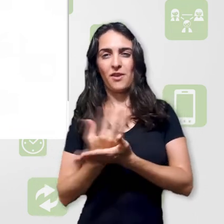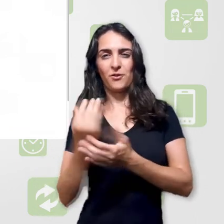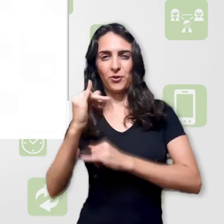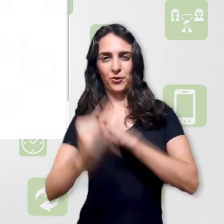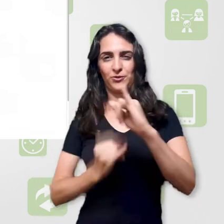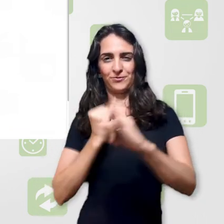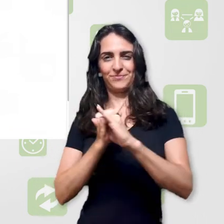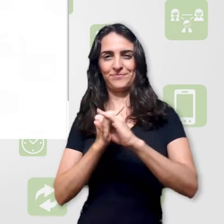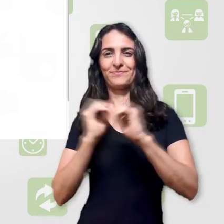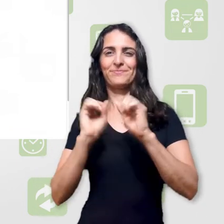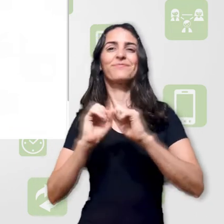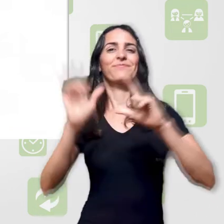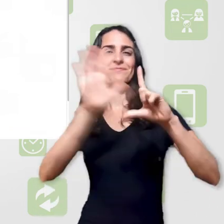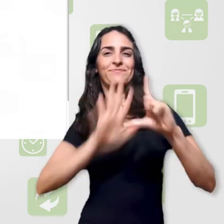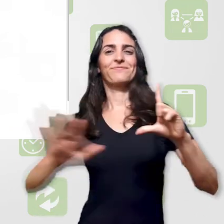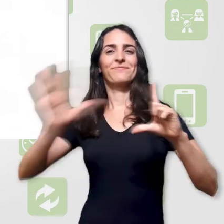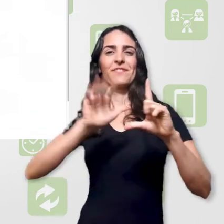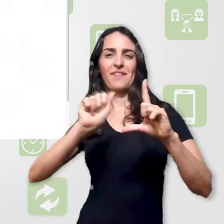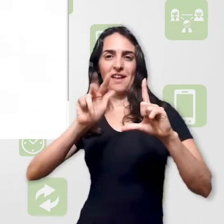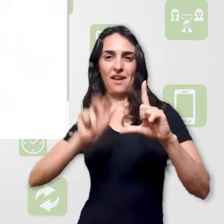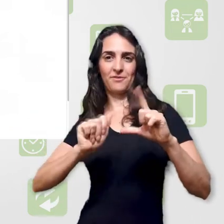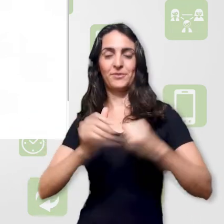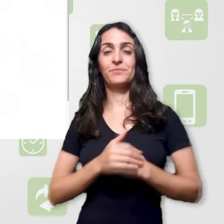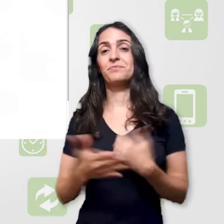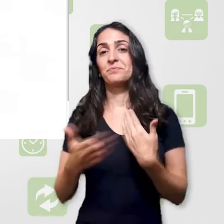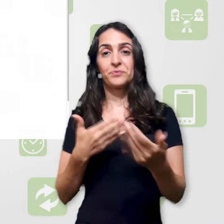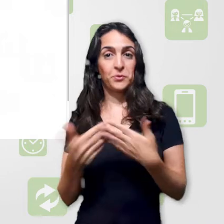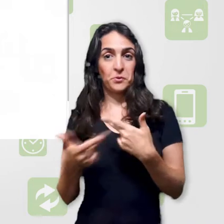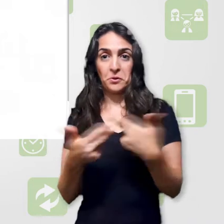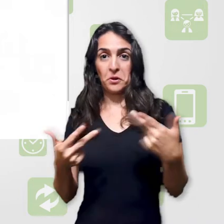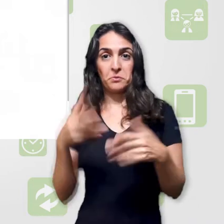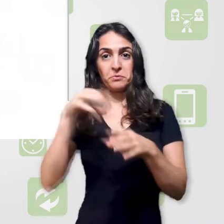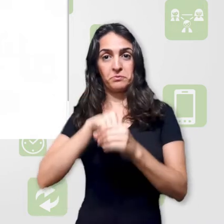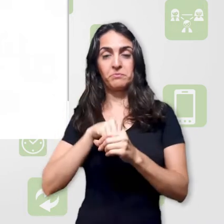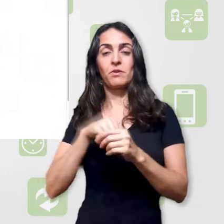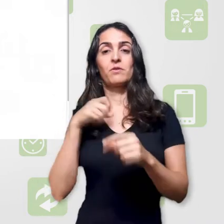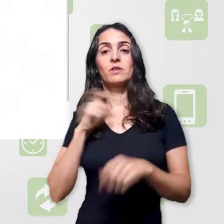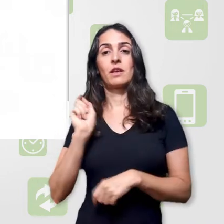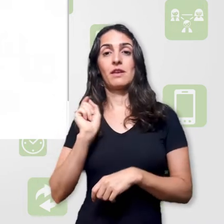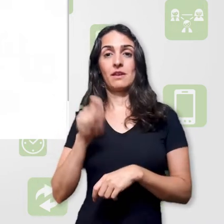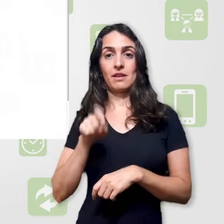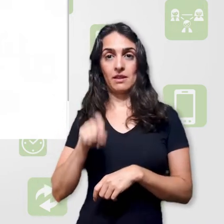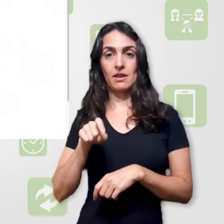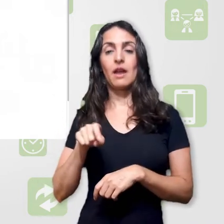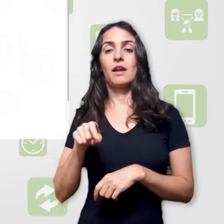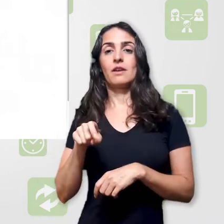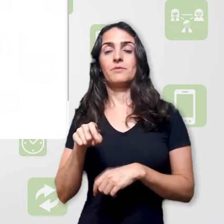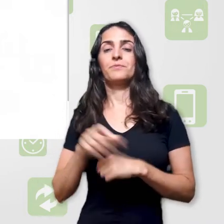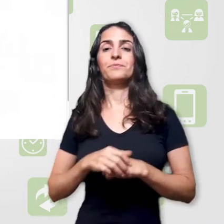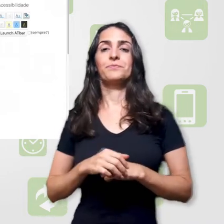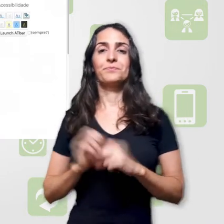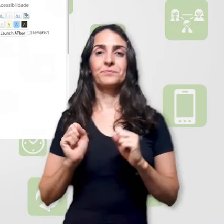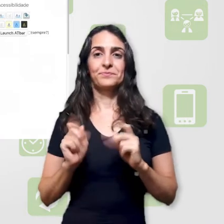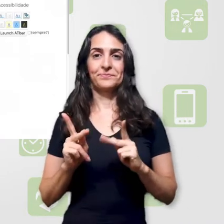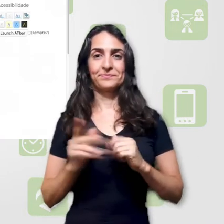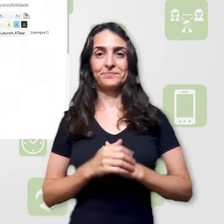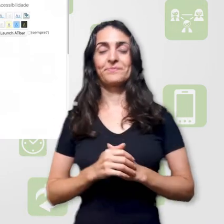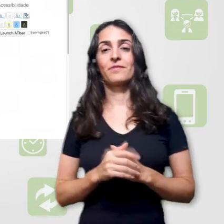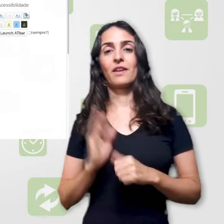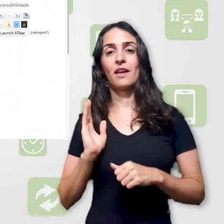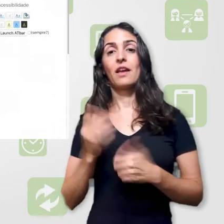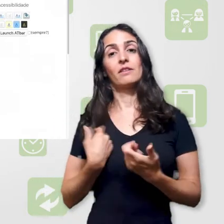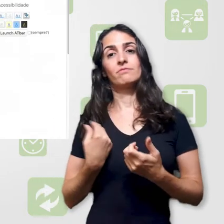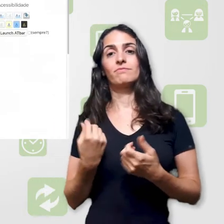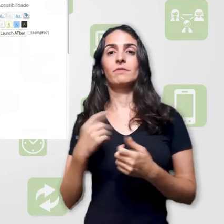básico com imagens então assim como qualquer recurso para acessar Você vai clicar no recurso Tá